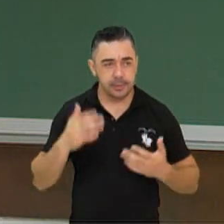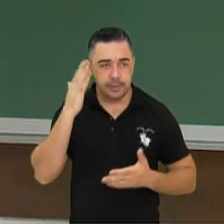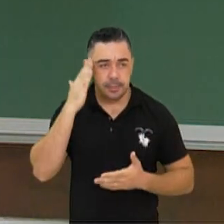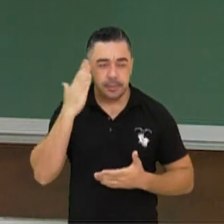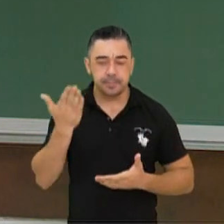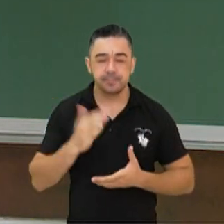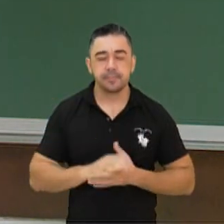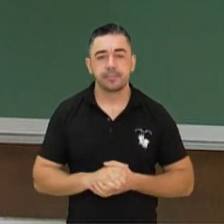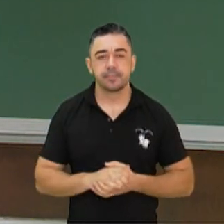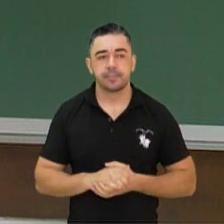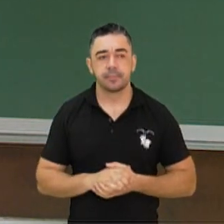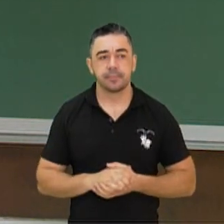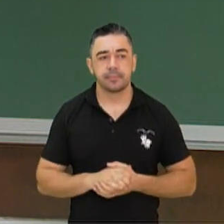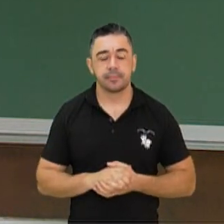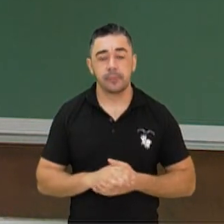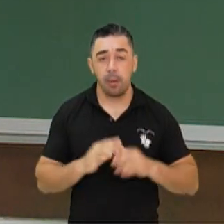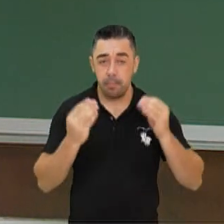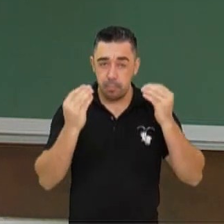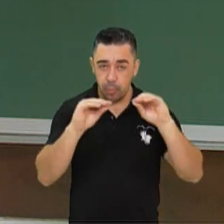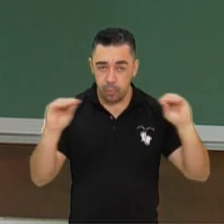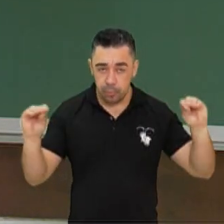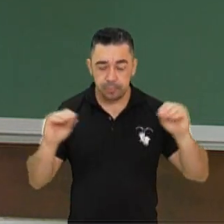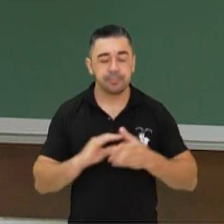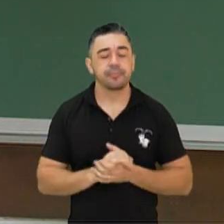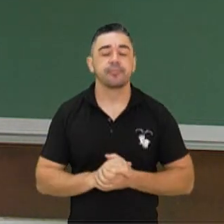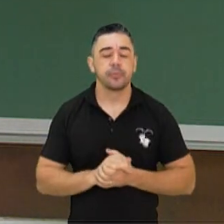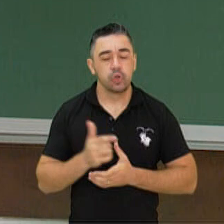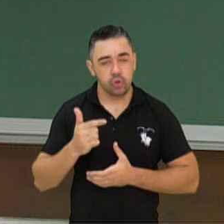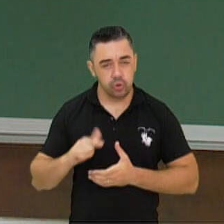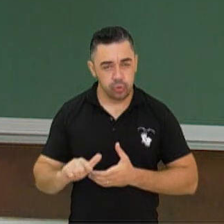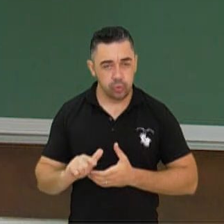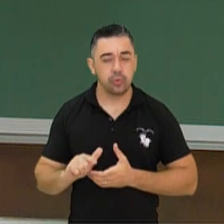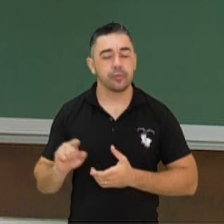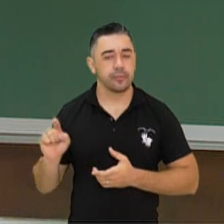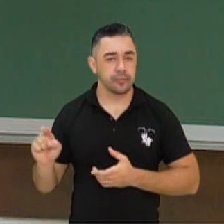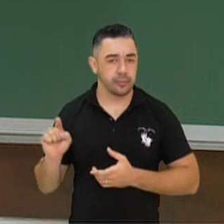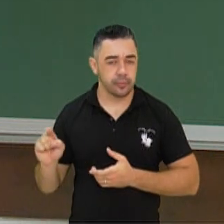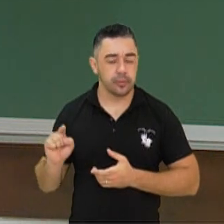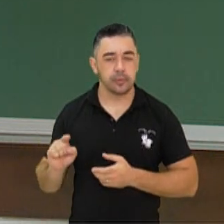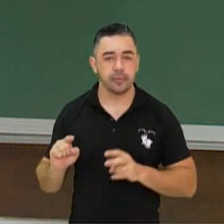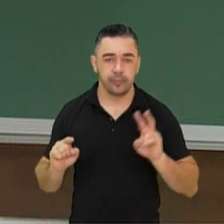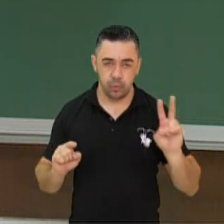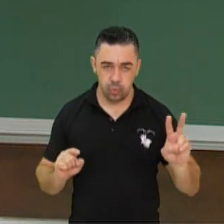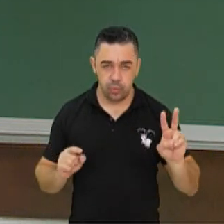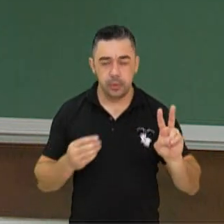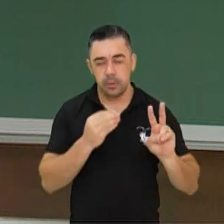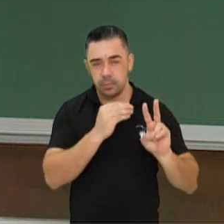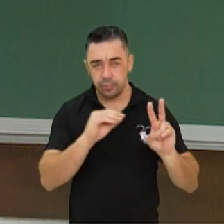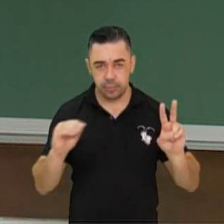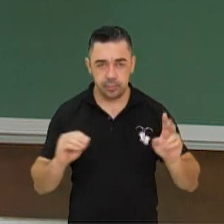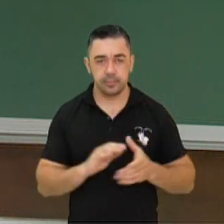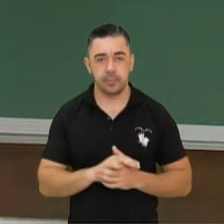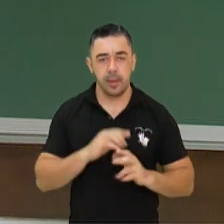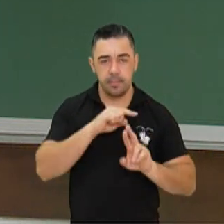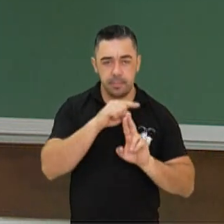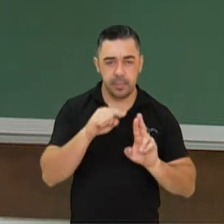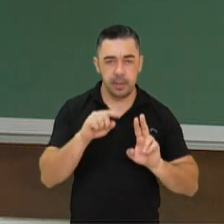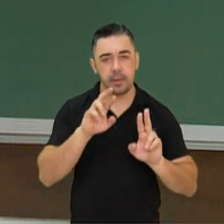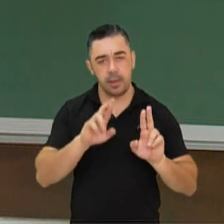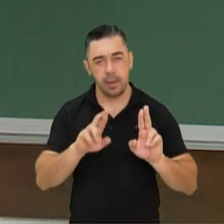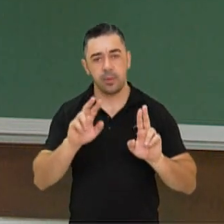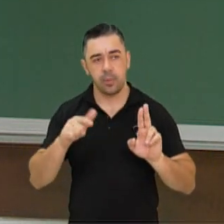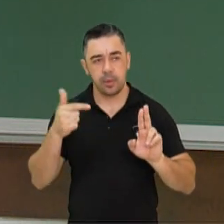raio. Então, colocando novamente a fórmula da resolução de volume de cilindro, πr² vezes